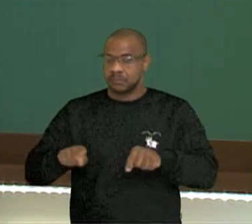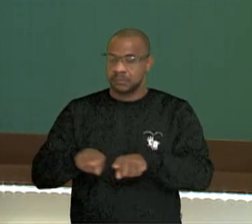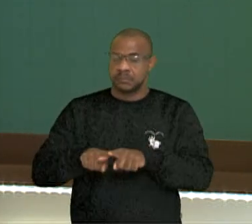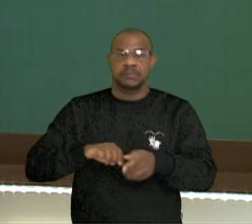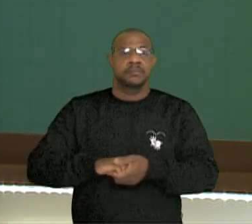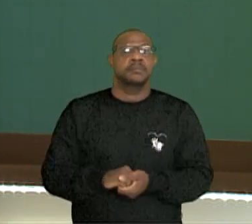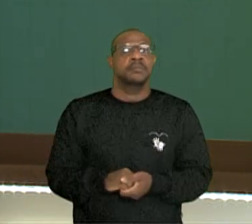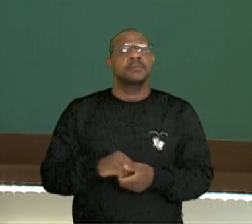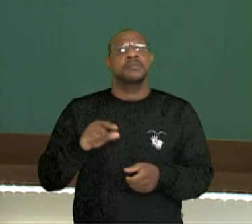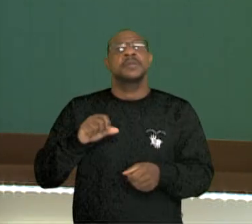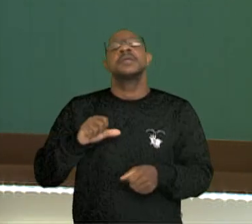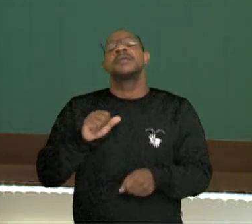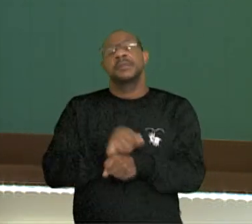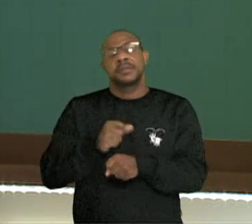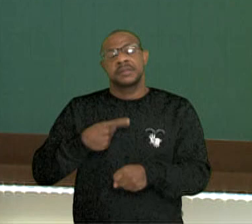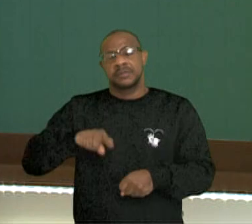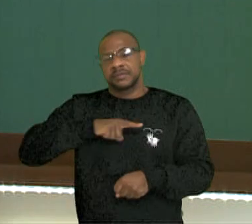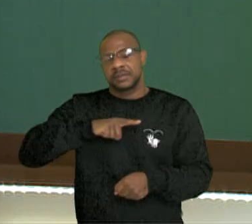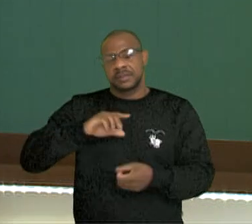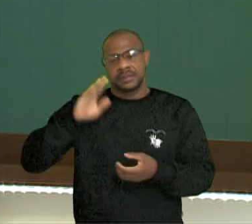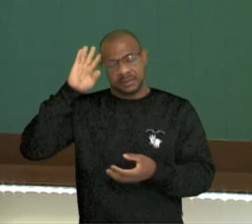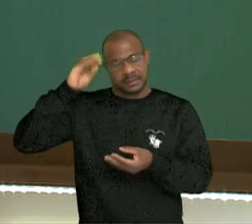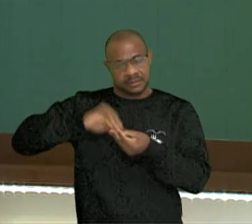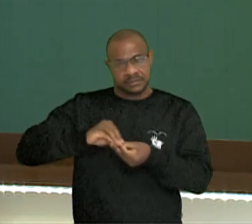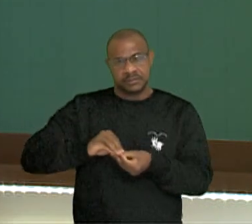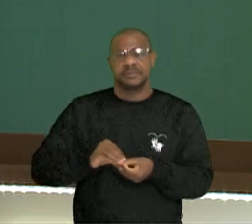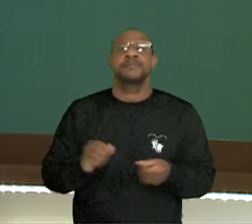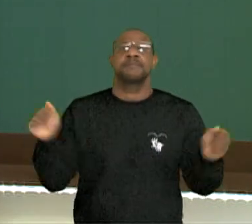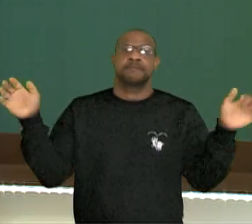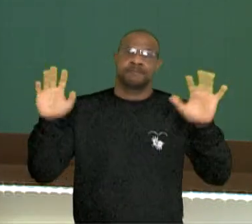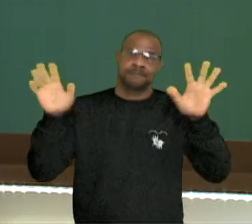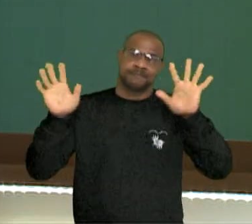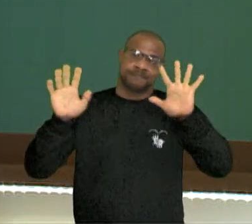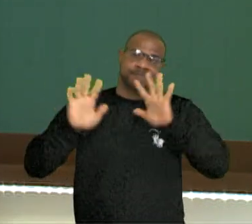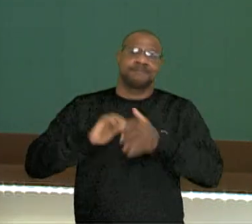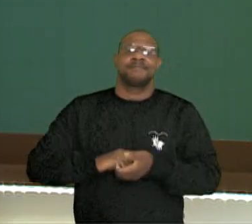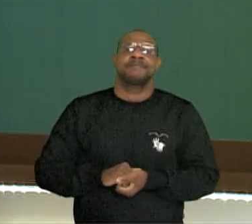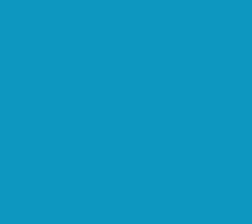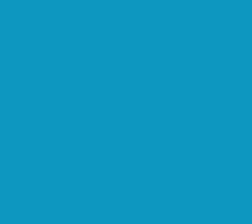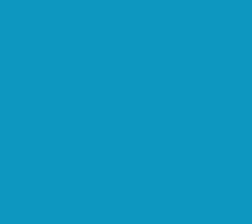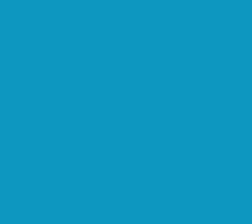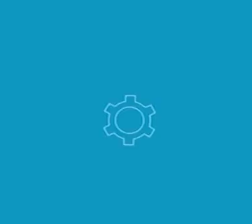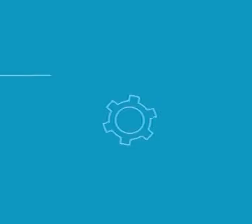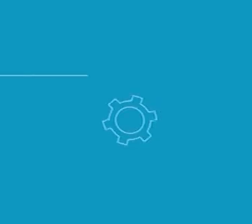tá bom? Espero que vocês tenham entendido e a gente se vê na próxima aula. Até mais!